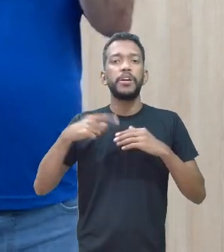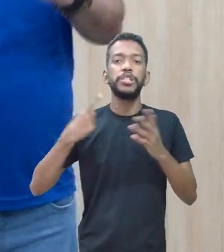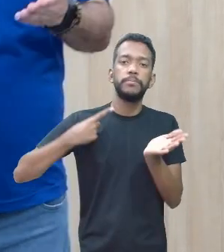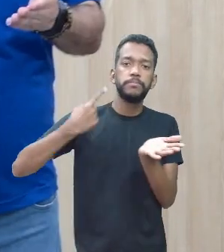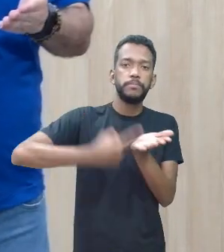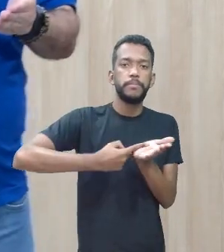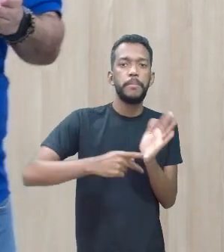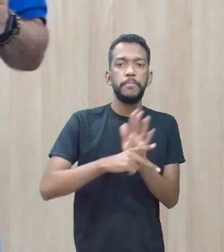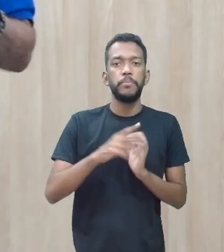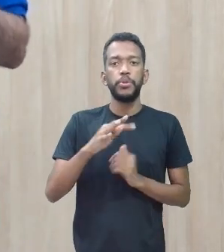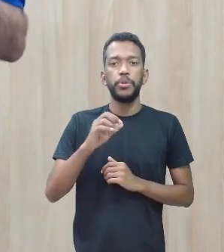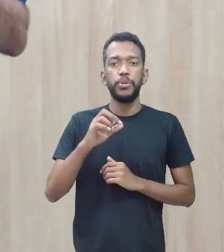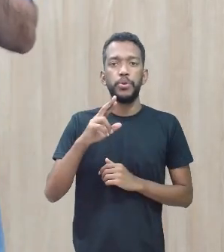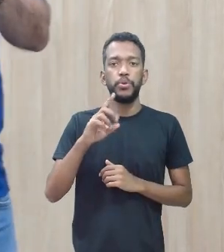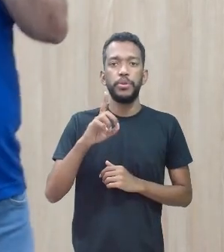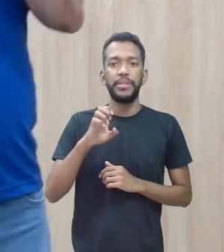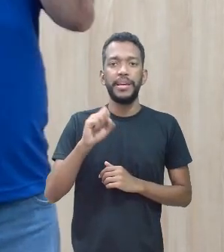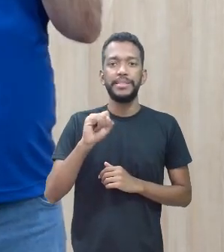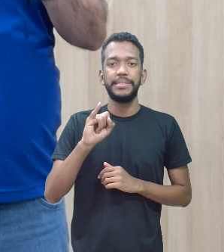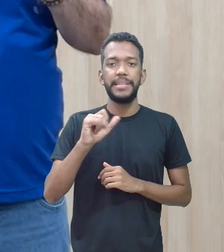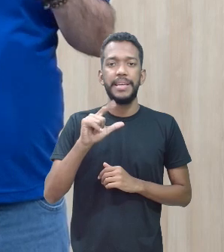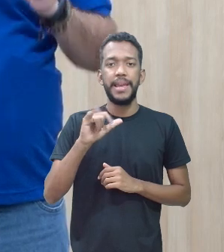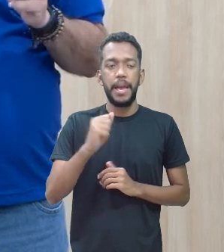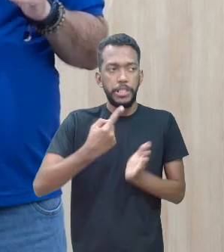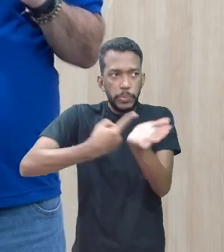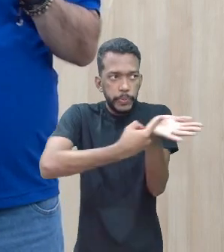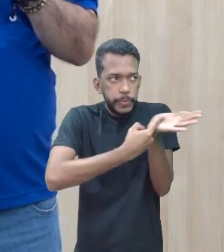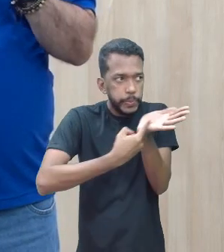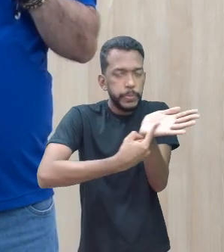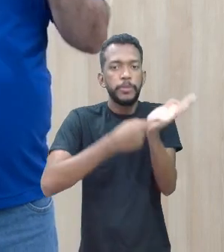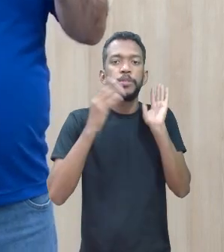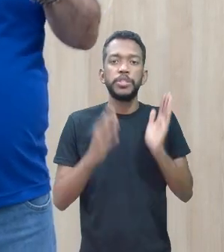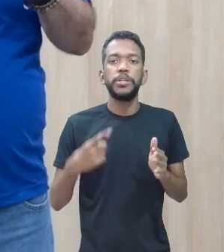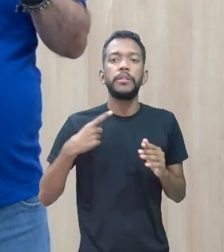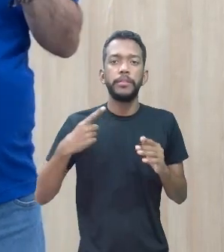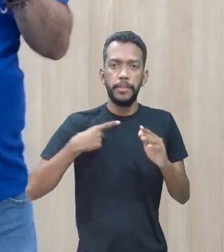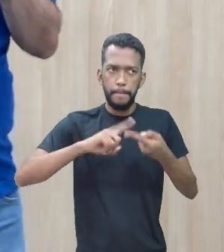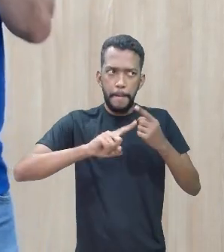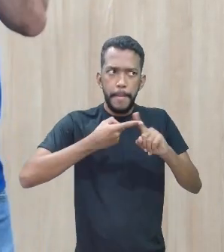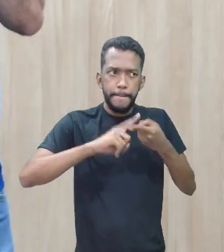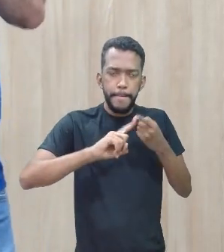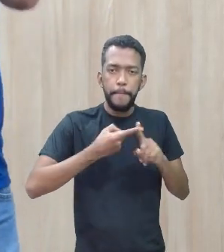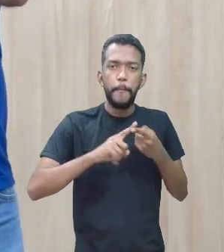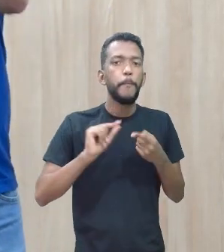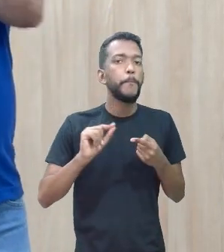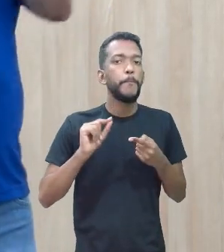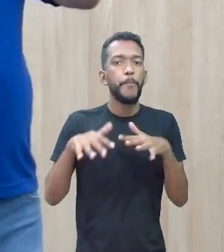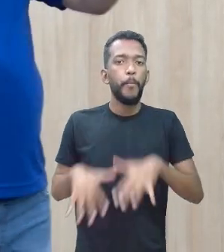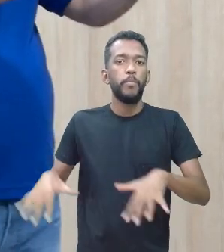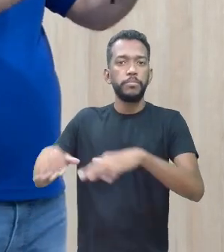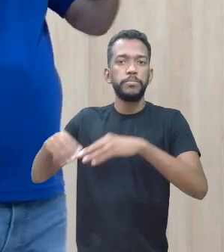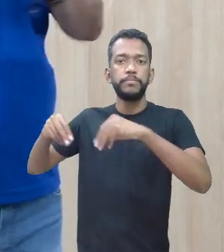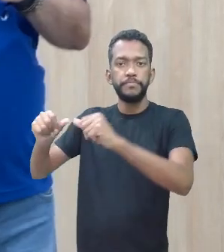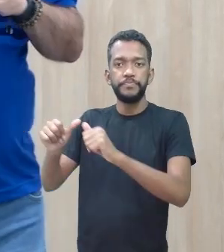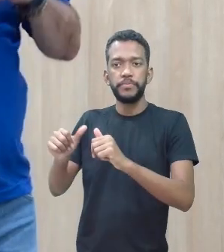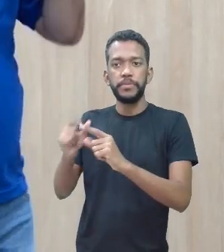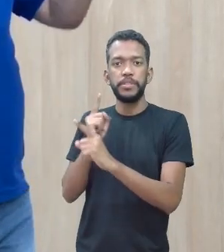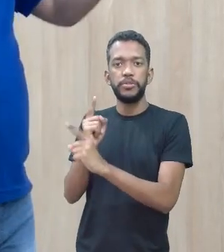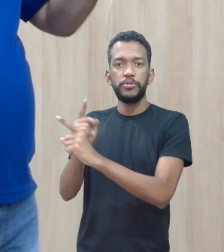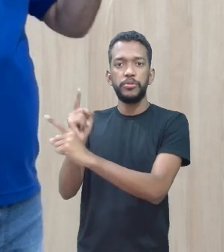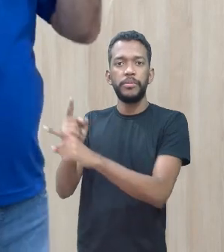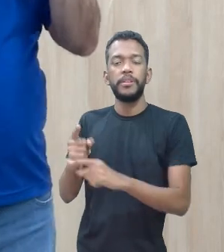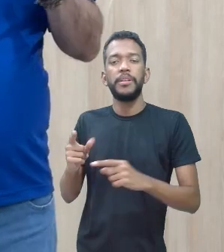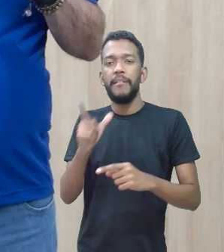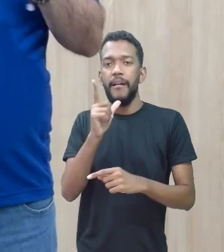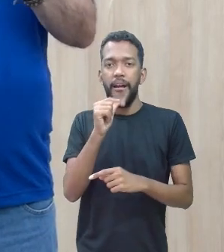de Tordesilhas, né, havia sido concordado, né, que as terras a descobrir para além do